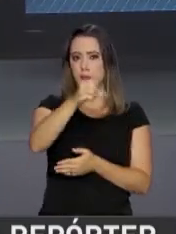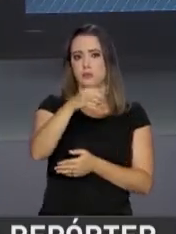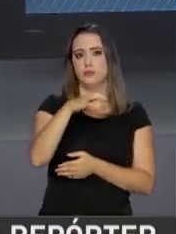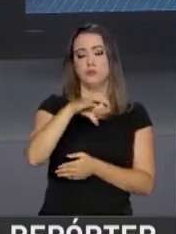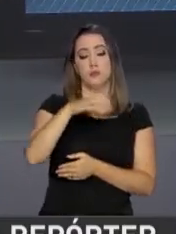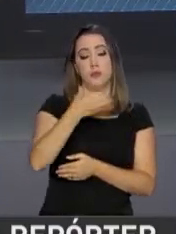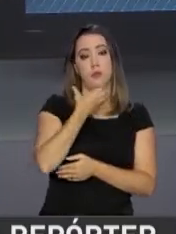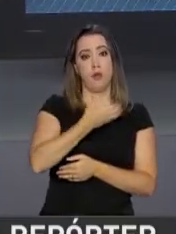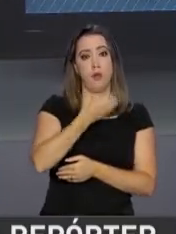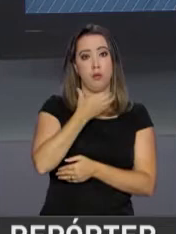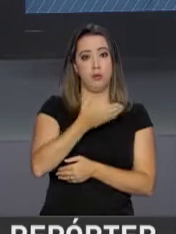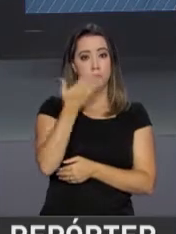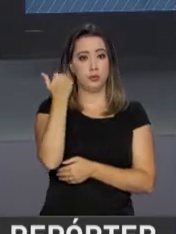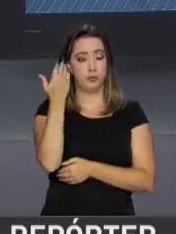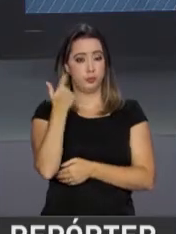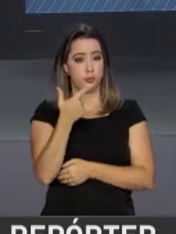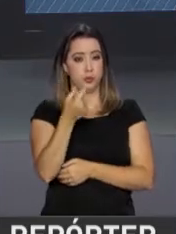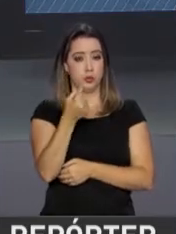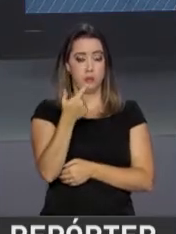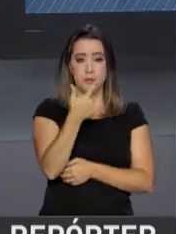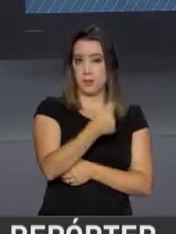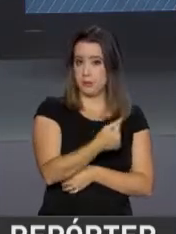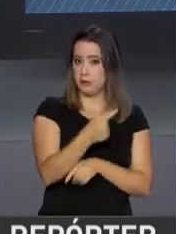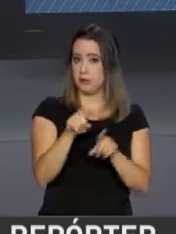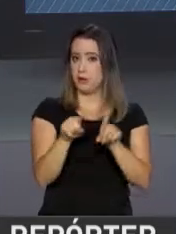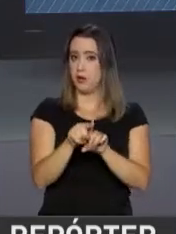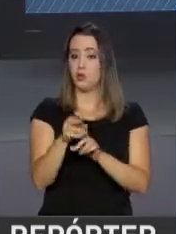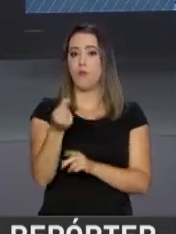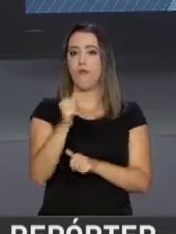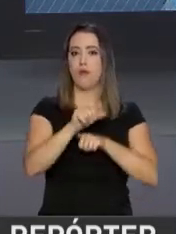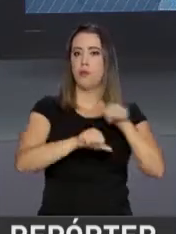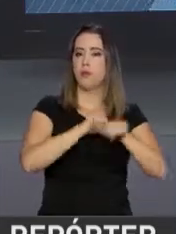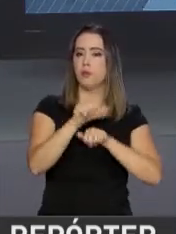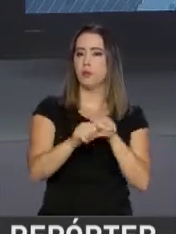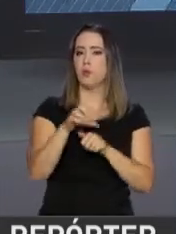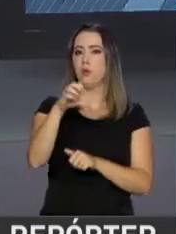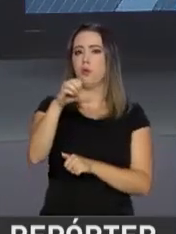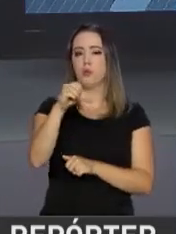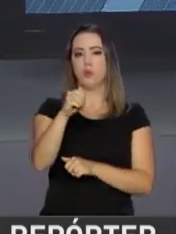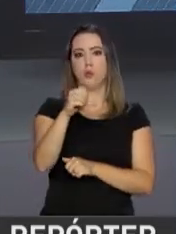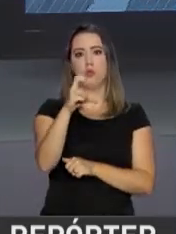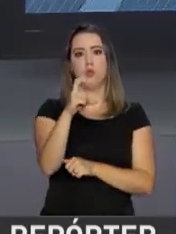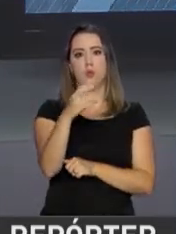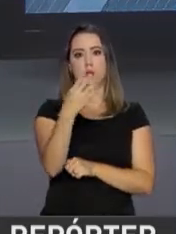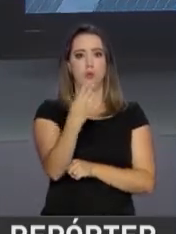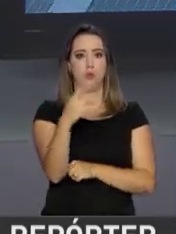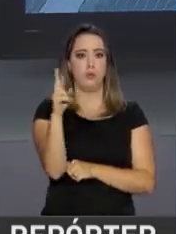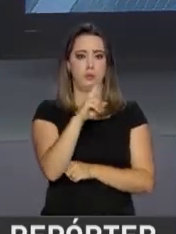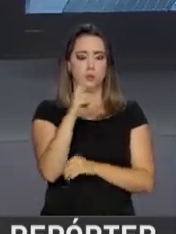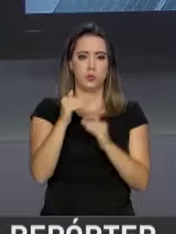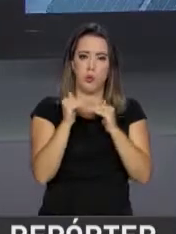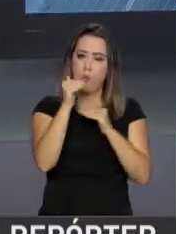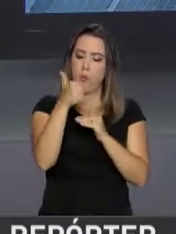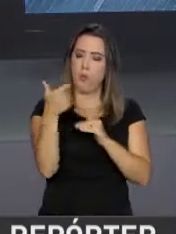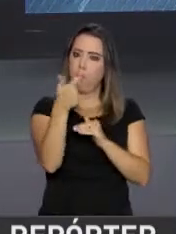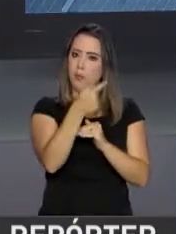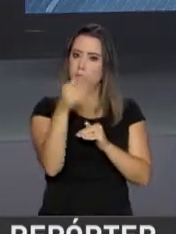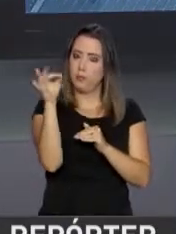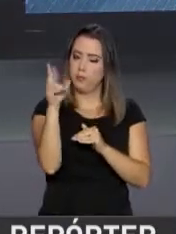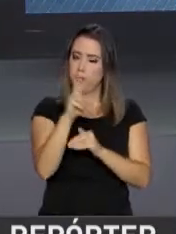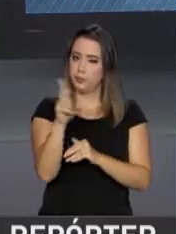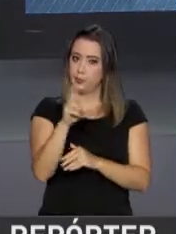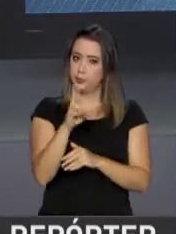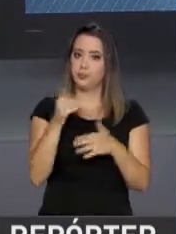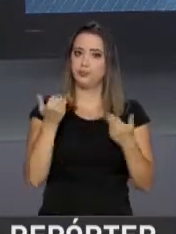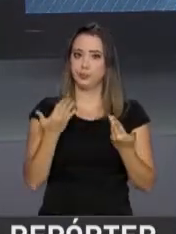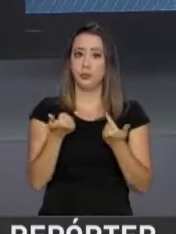dia útil de 2017 o piso nacional passou para 954 reais um aumento de 17 reais